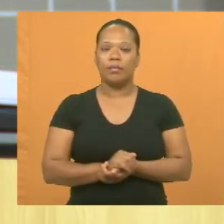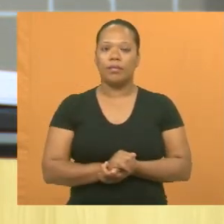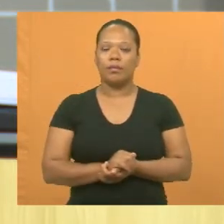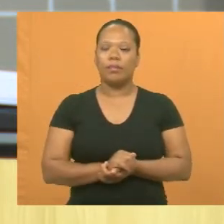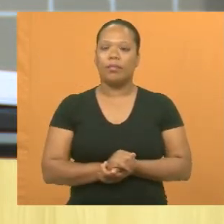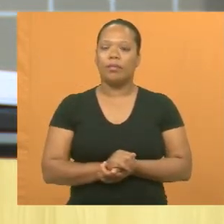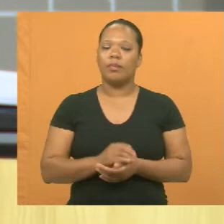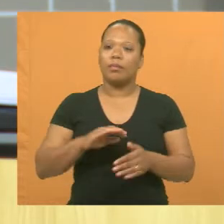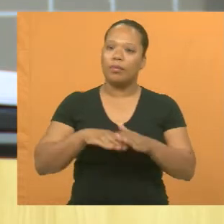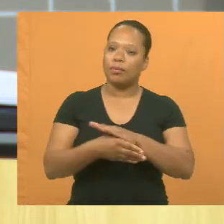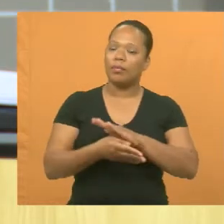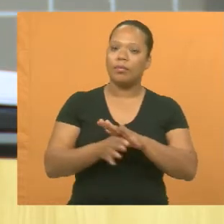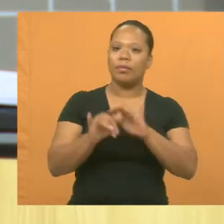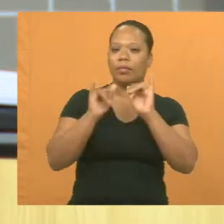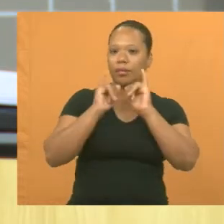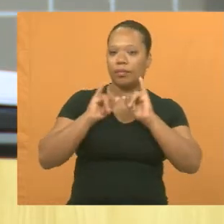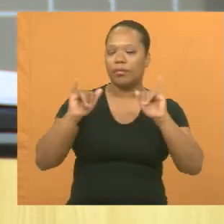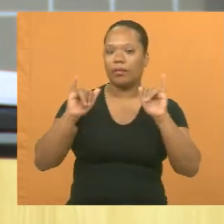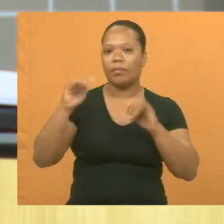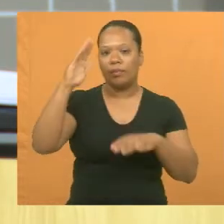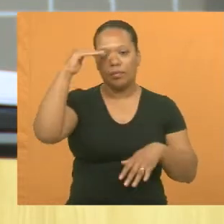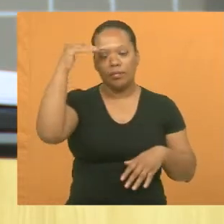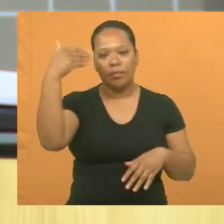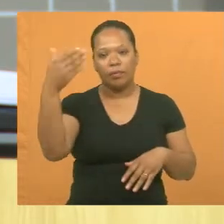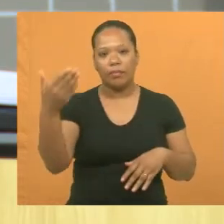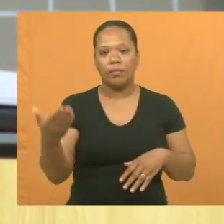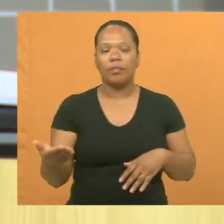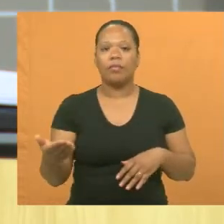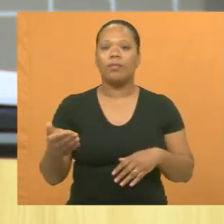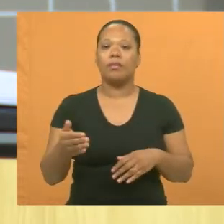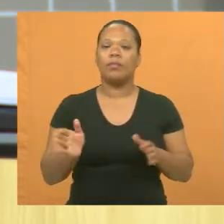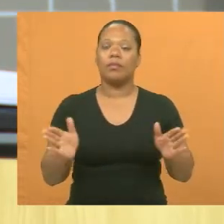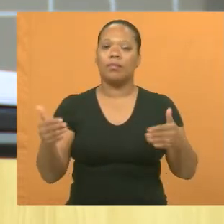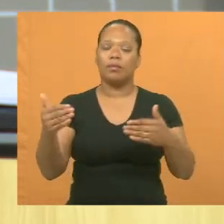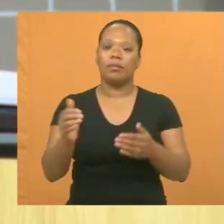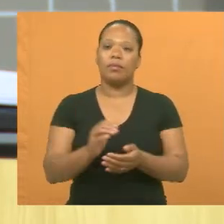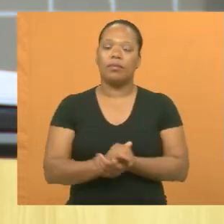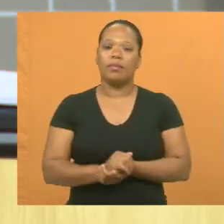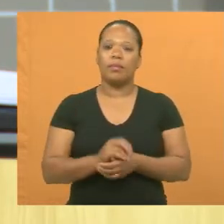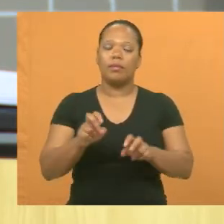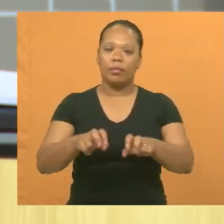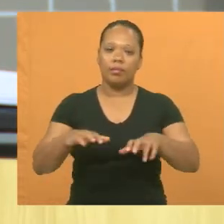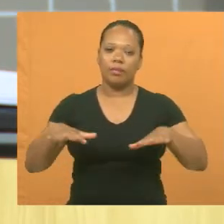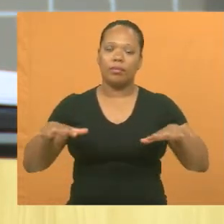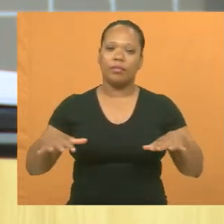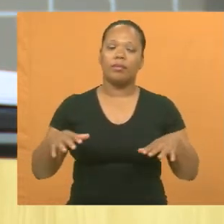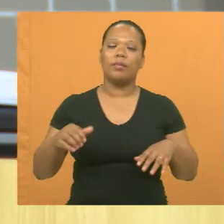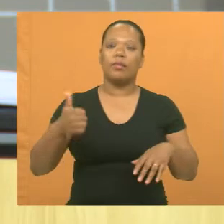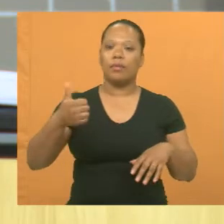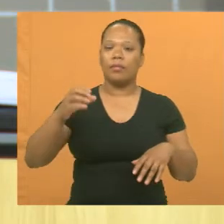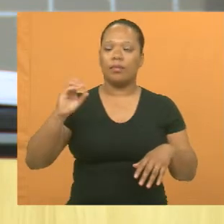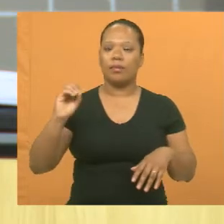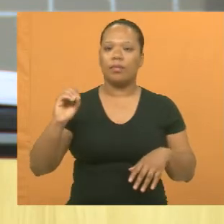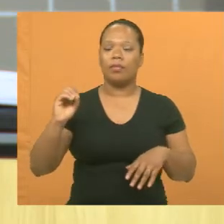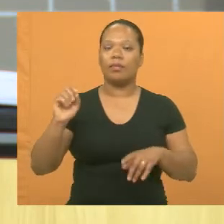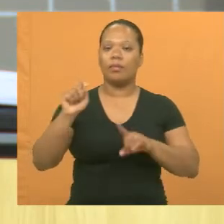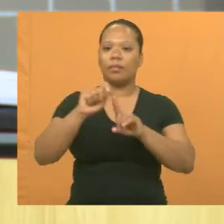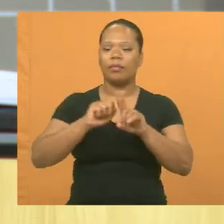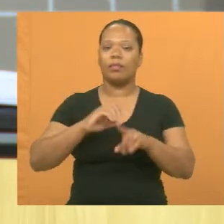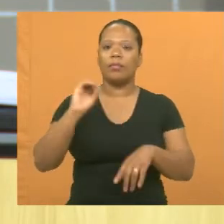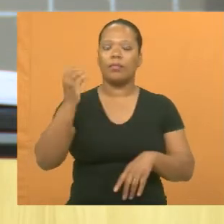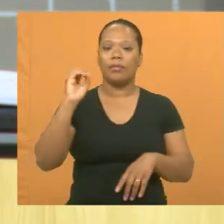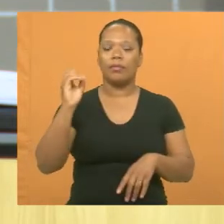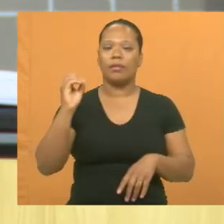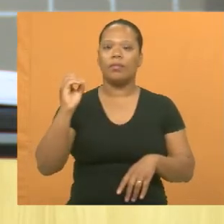habituais para a divulgação da presente manifestação. Sala das Sessões, 10 de outubro de 2018, autoria vereador Valmir